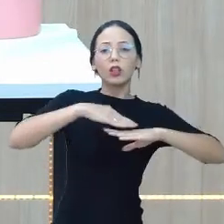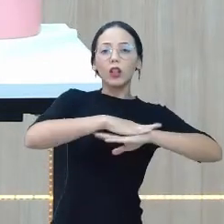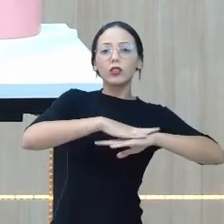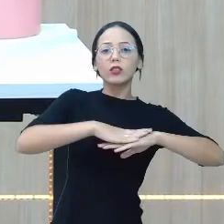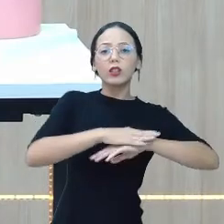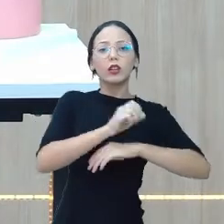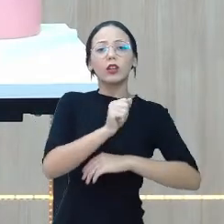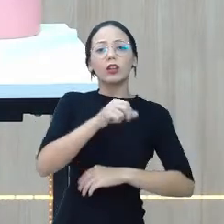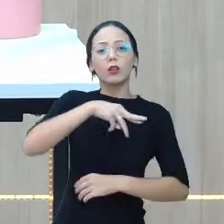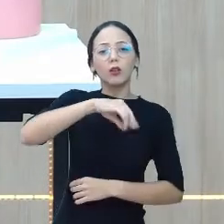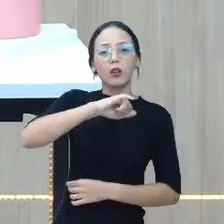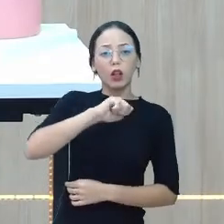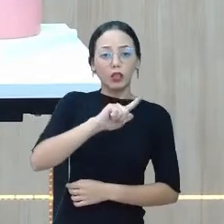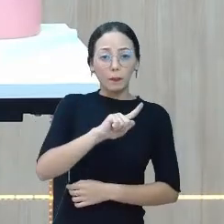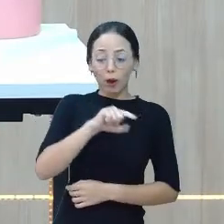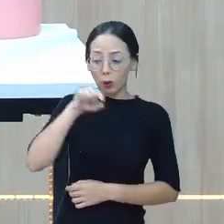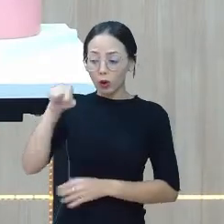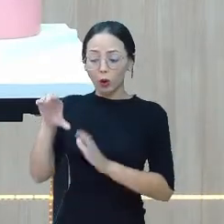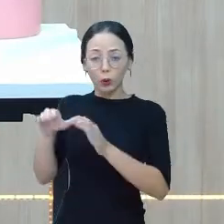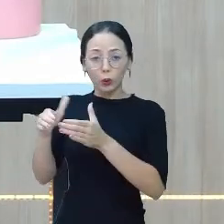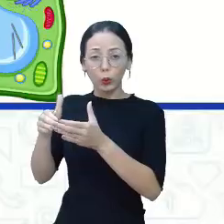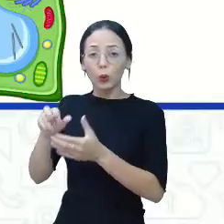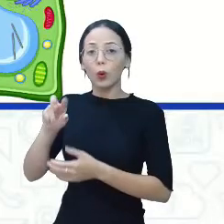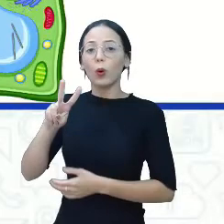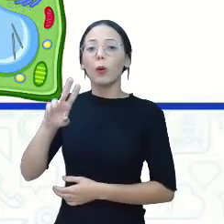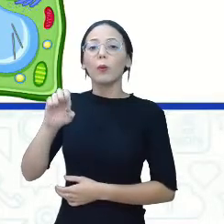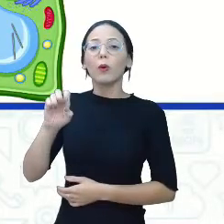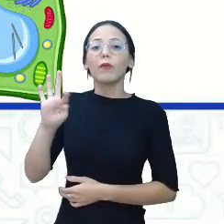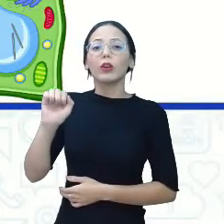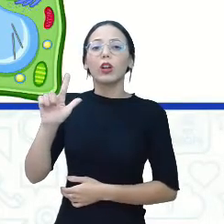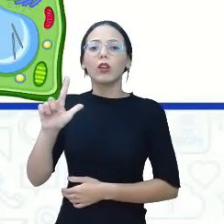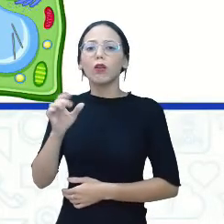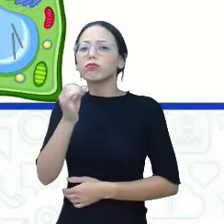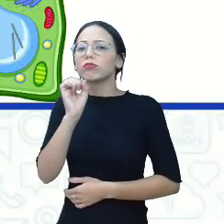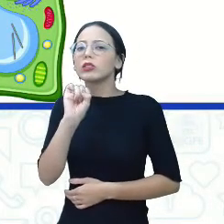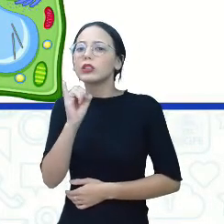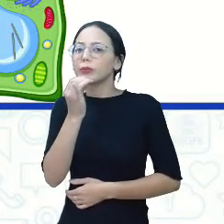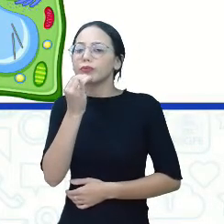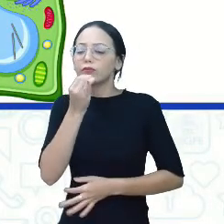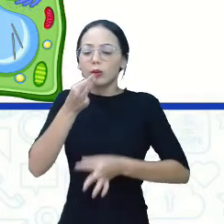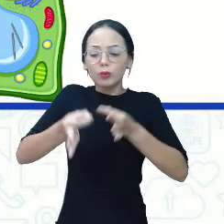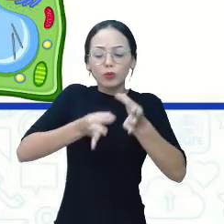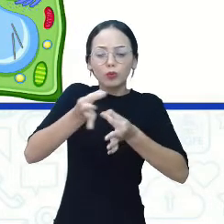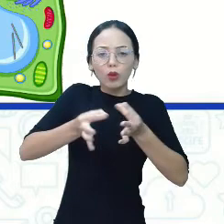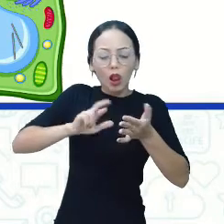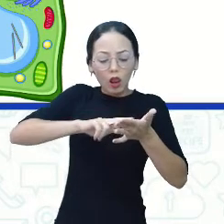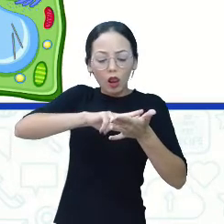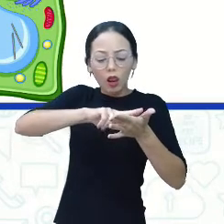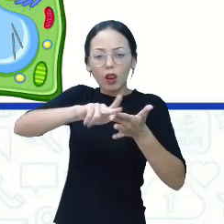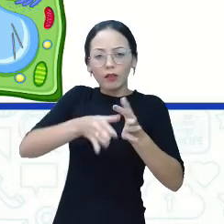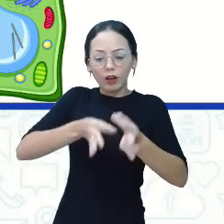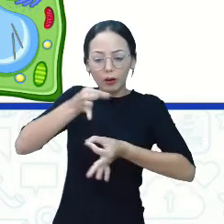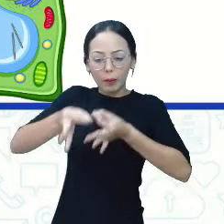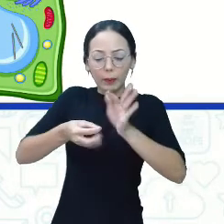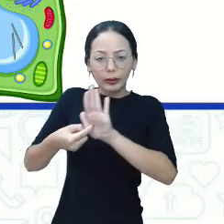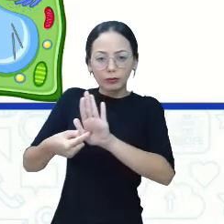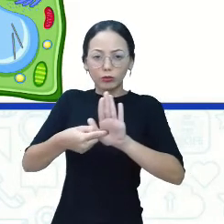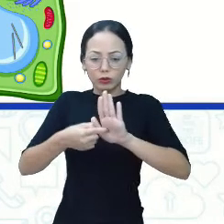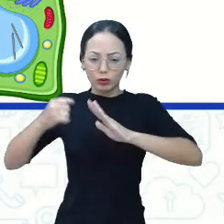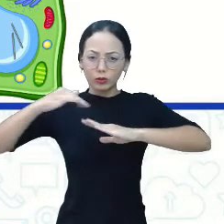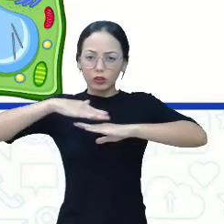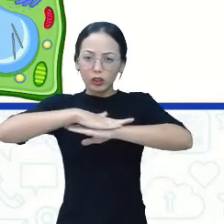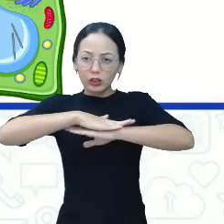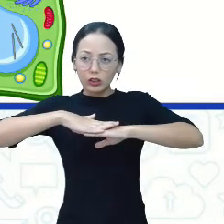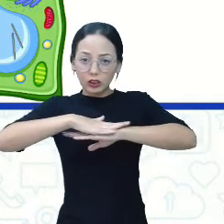um tecido vegetal. Então, se essa reunião de célula, né, ele representa um tecido animal, e